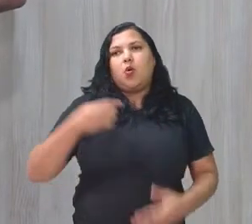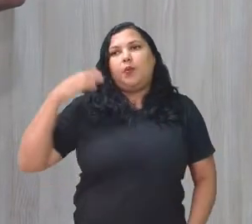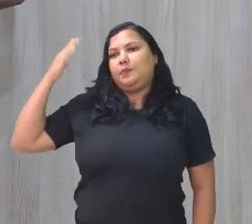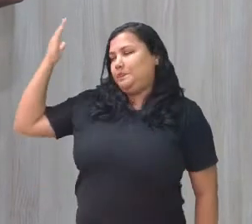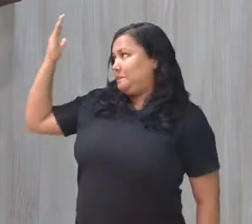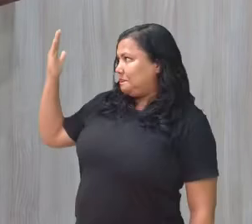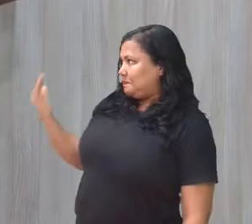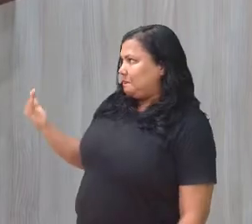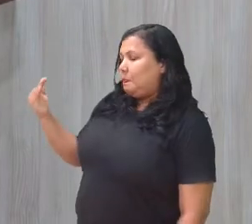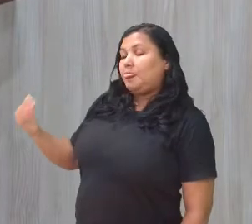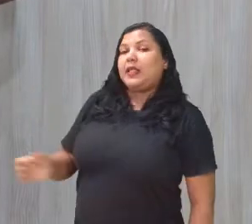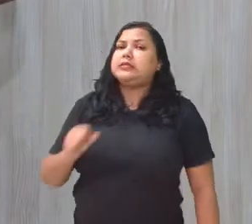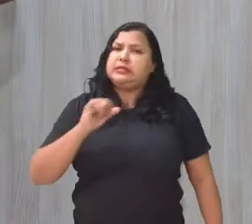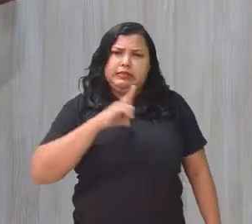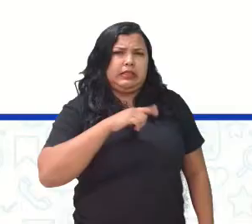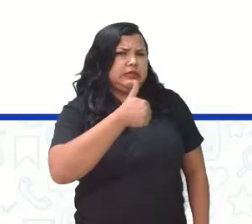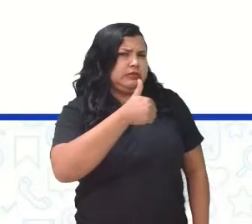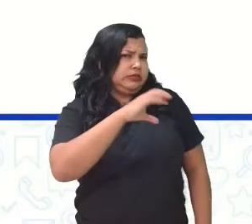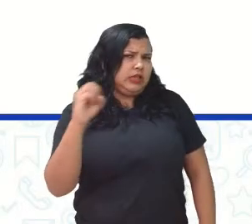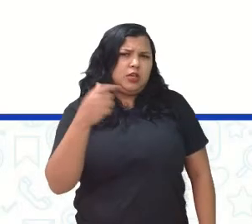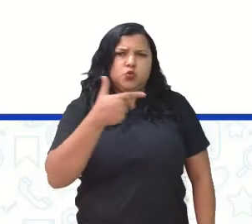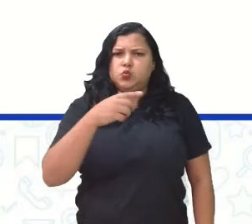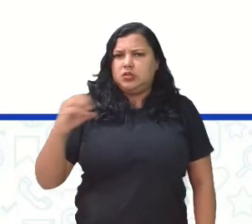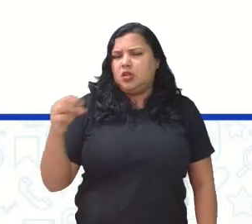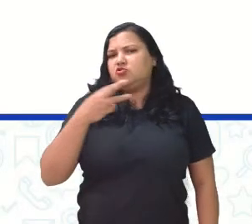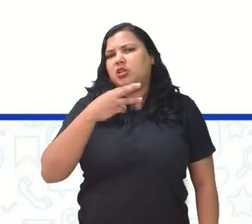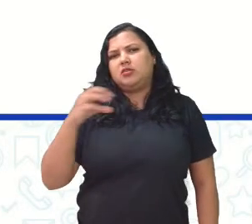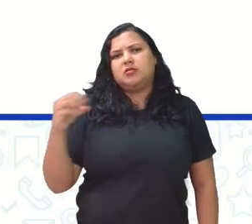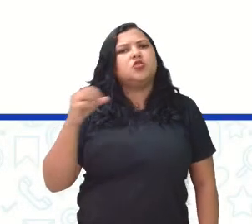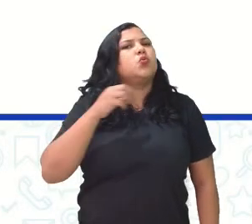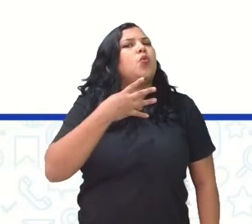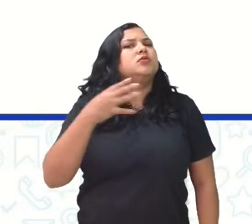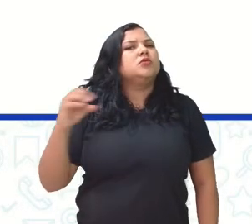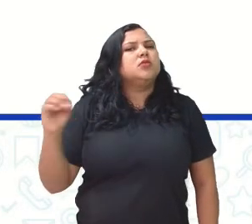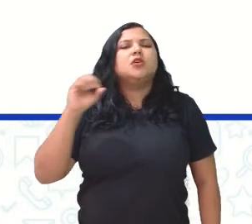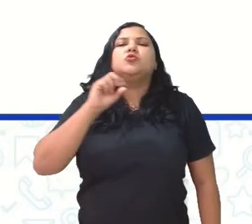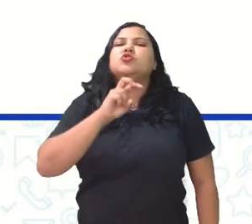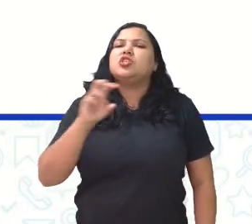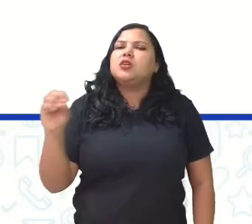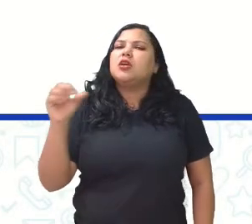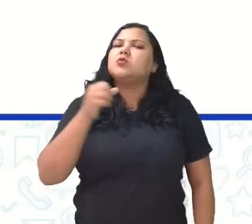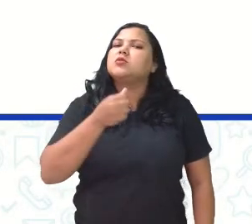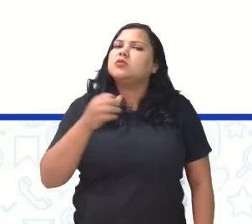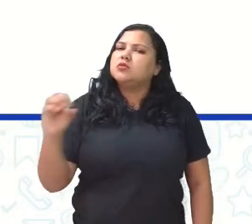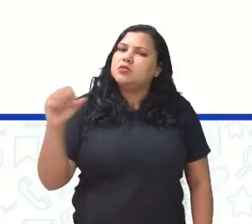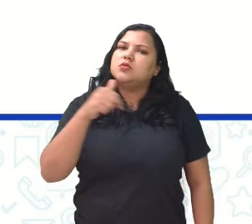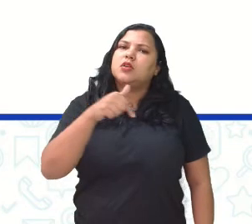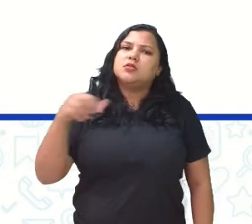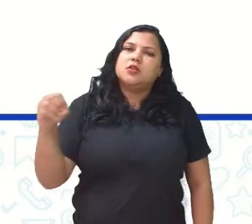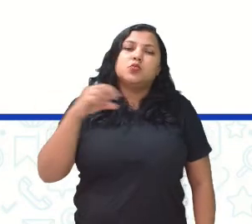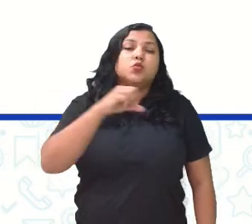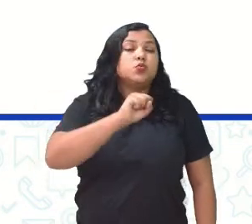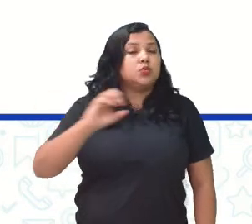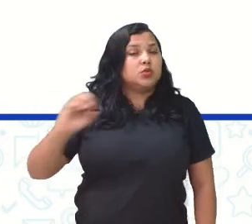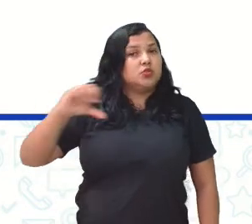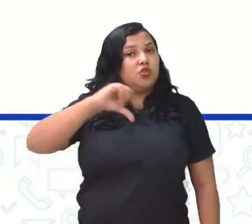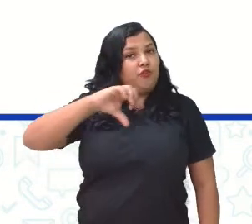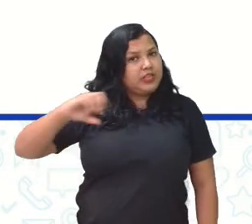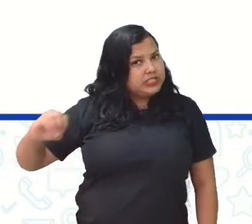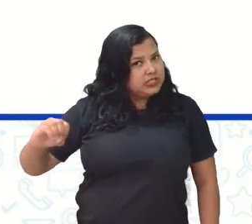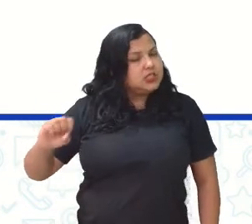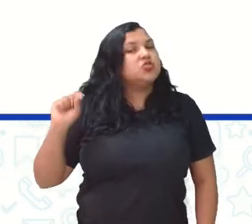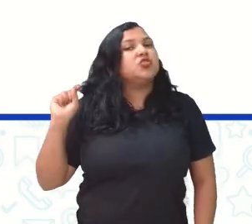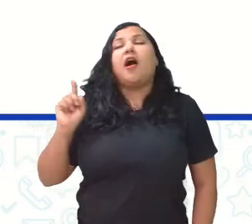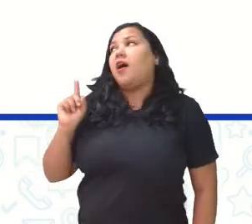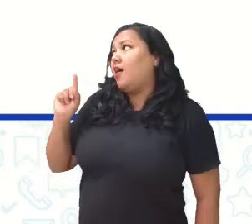como 100, 200, 300, 400, 500, 600, 700, 800 e 900. Se você tiver